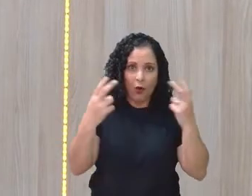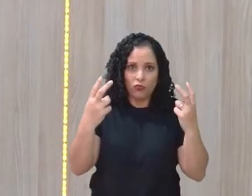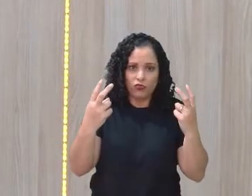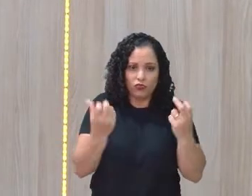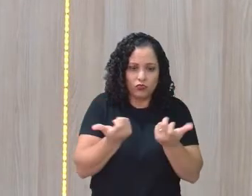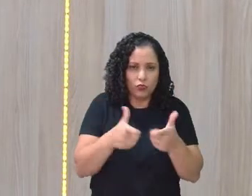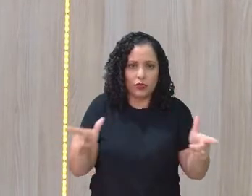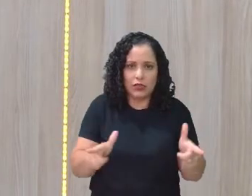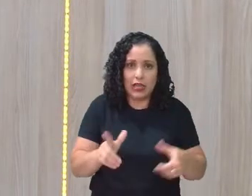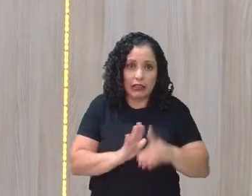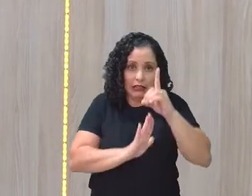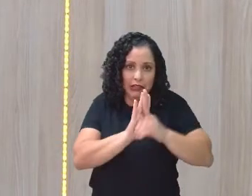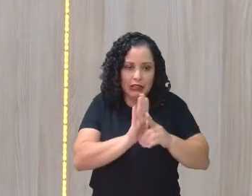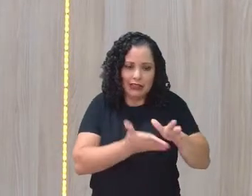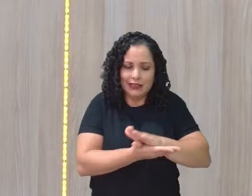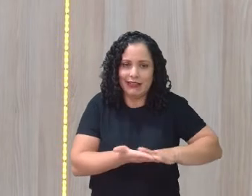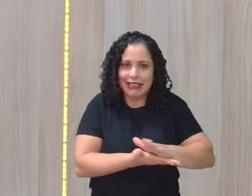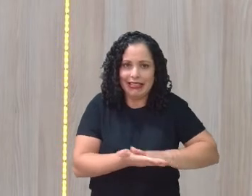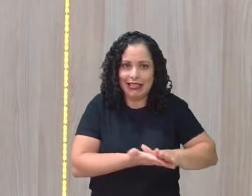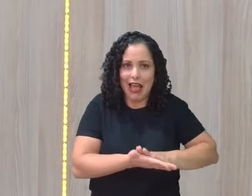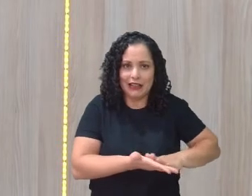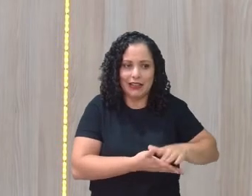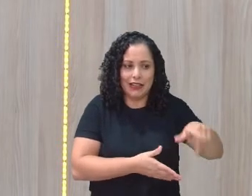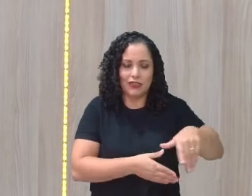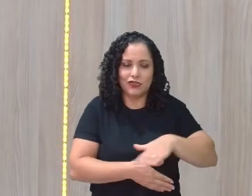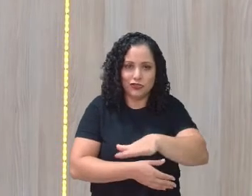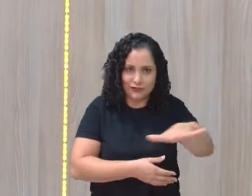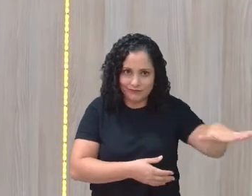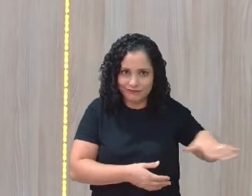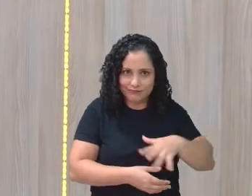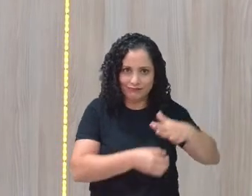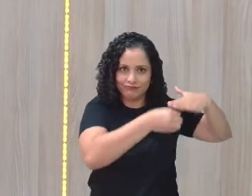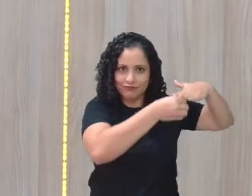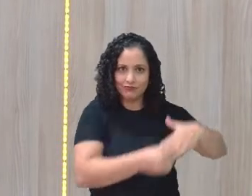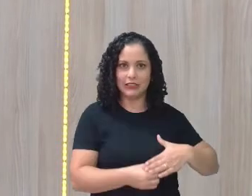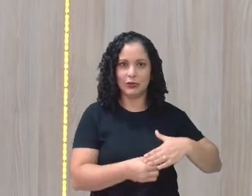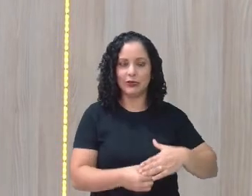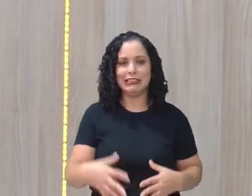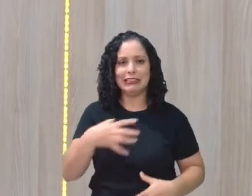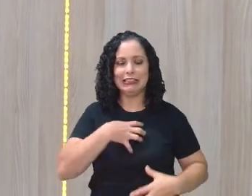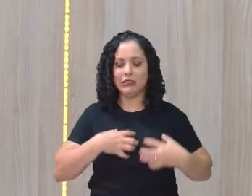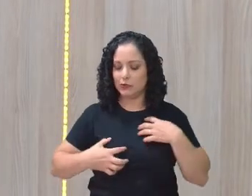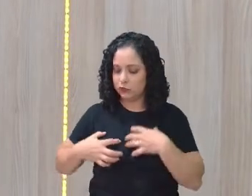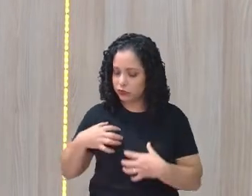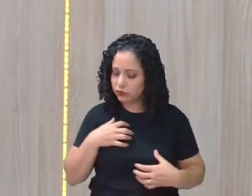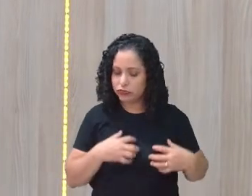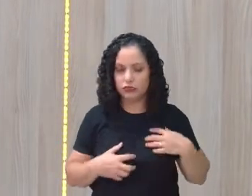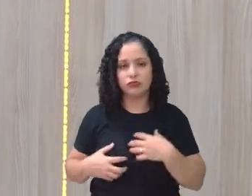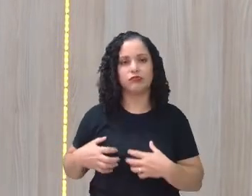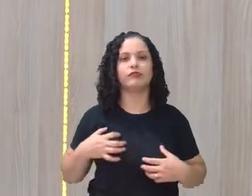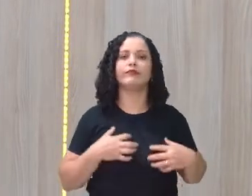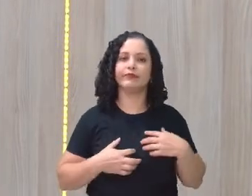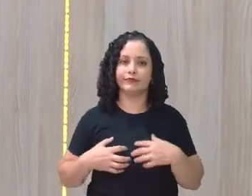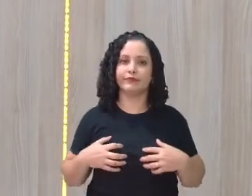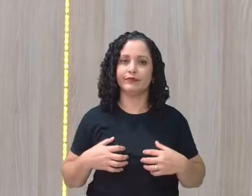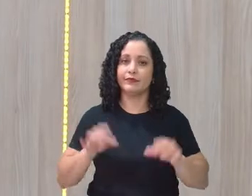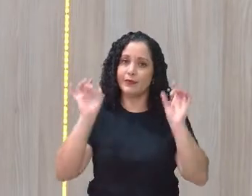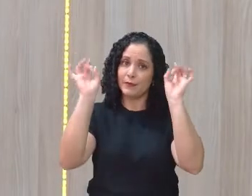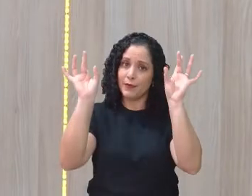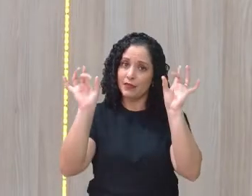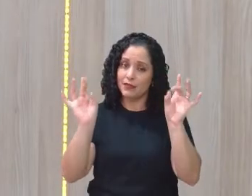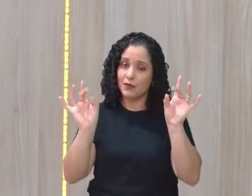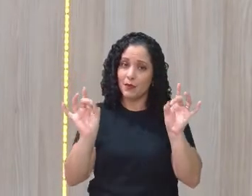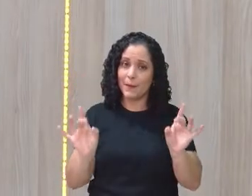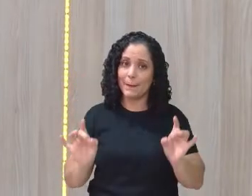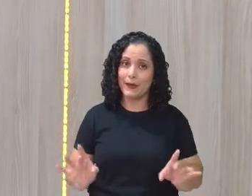voz, não tinha direito nenhum. E isso estava causando um mal-estar, uma insatisfação, certo?